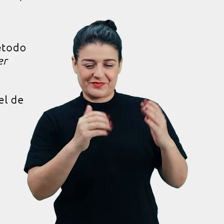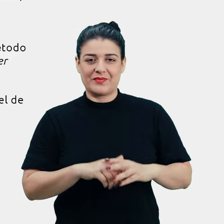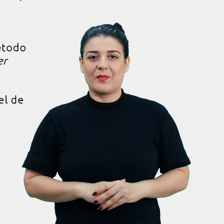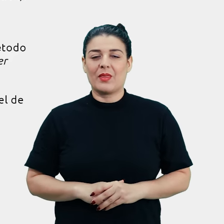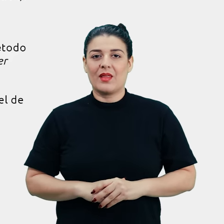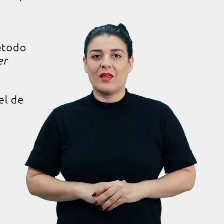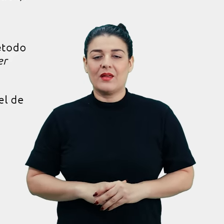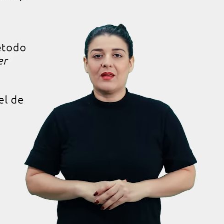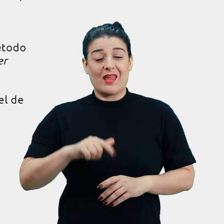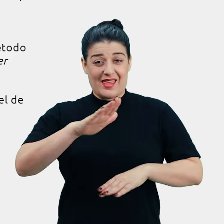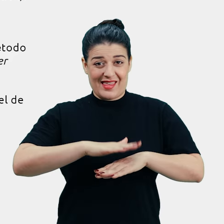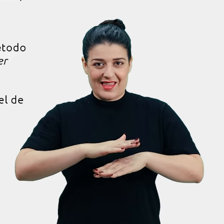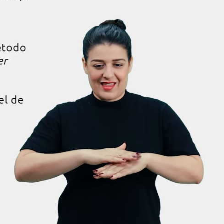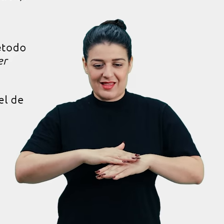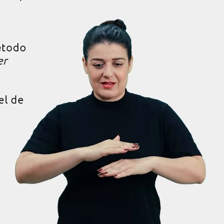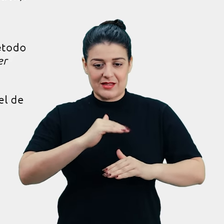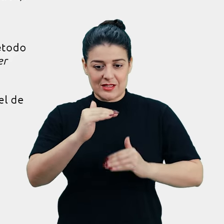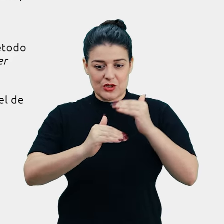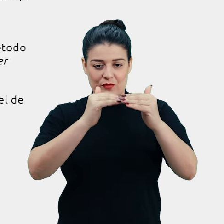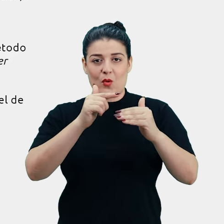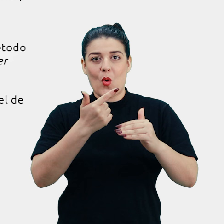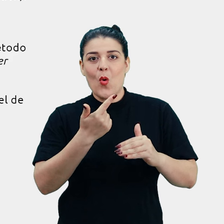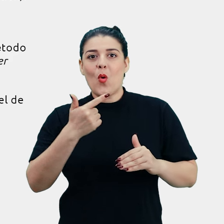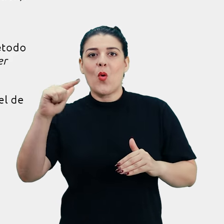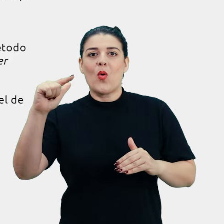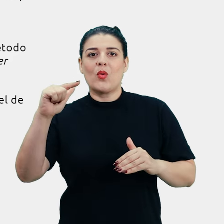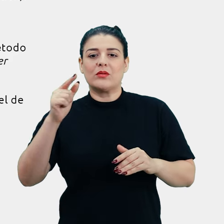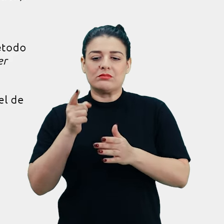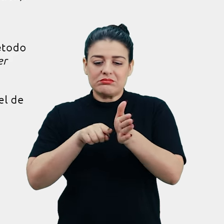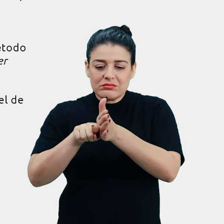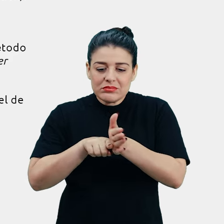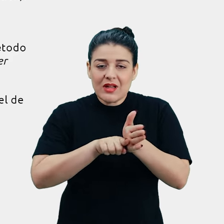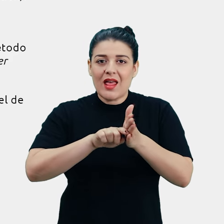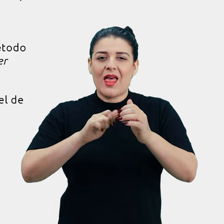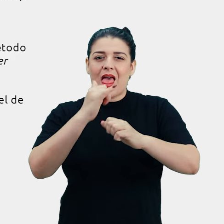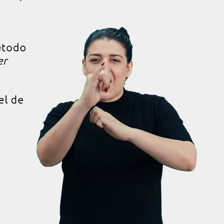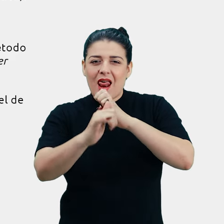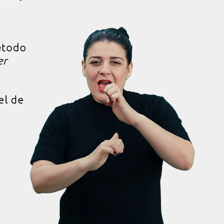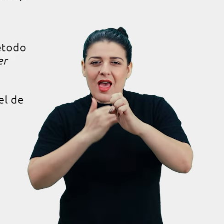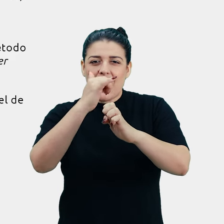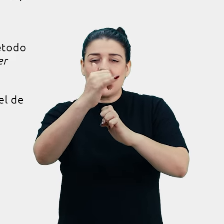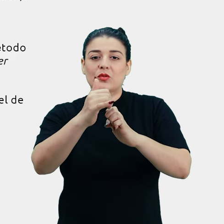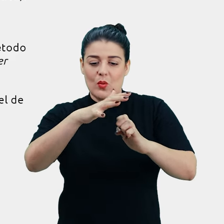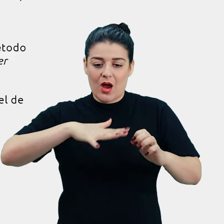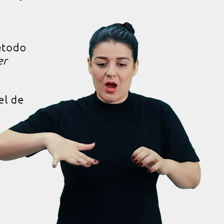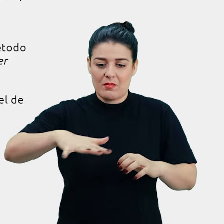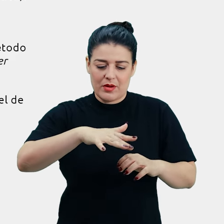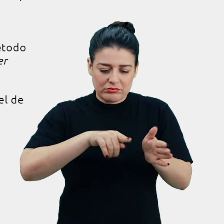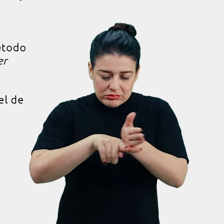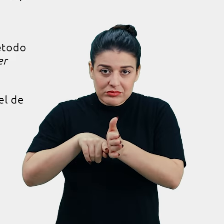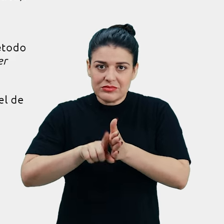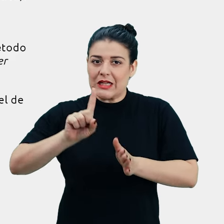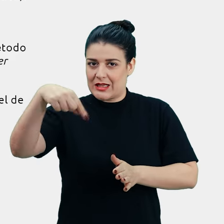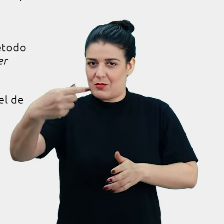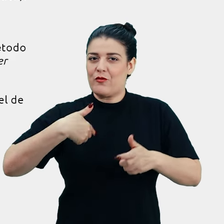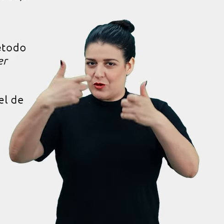ele desenvolveu o ESE, tá? Que é uma fonte de ionização por eletrospray, uma fonte de ionização ambiente, que eu também